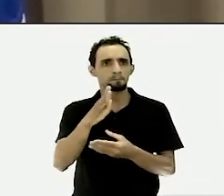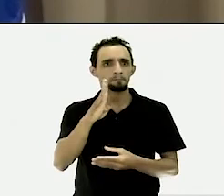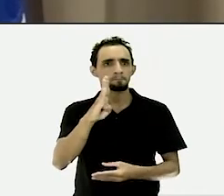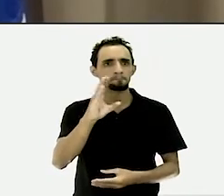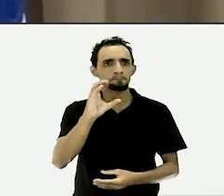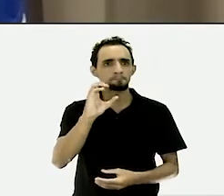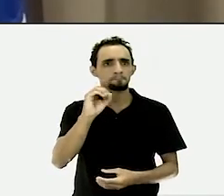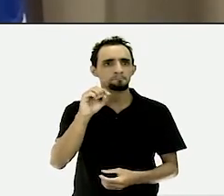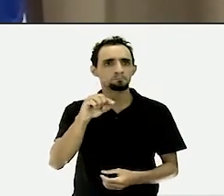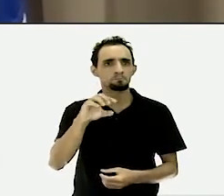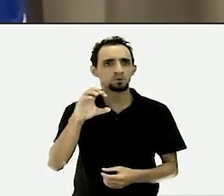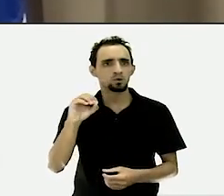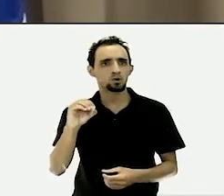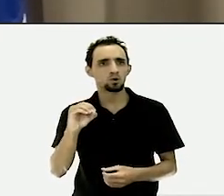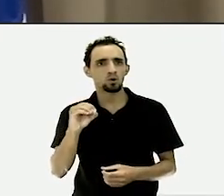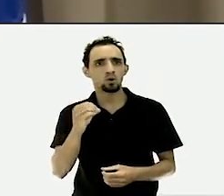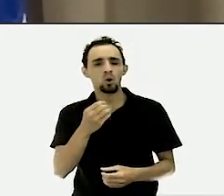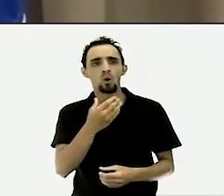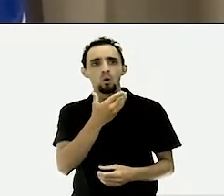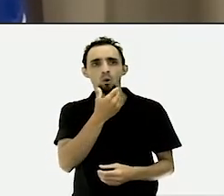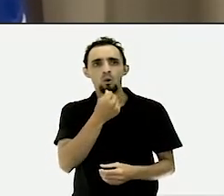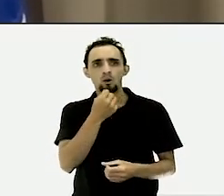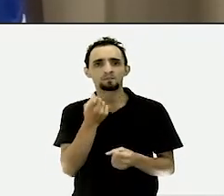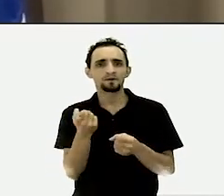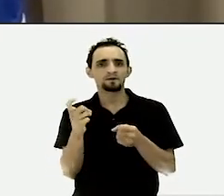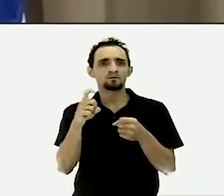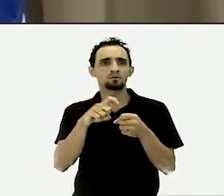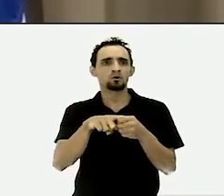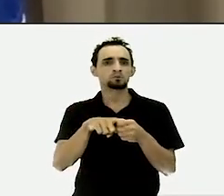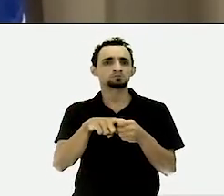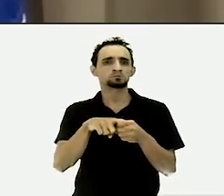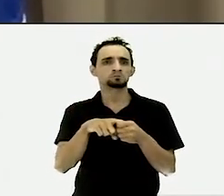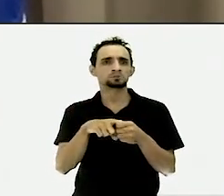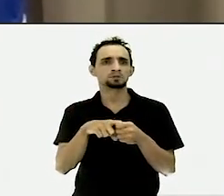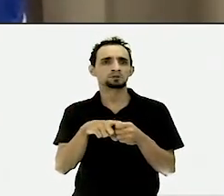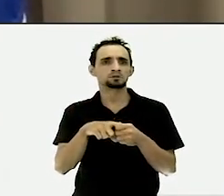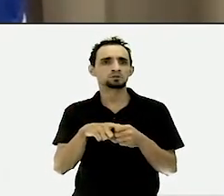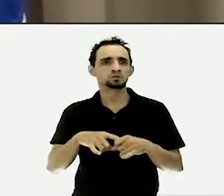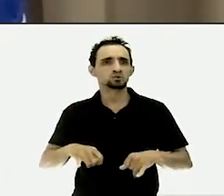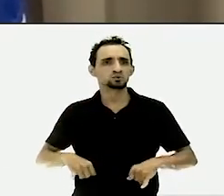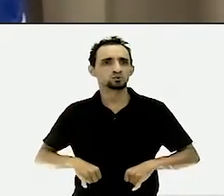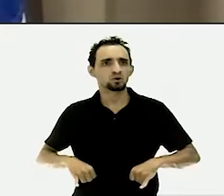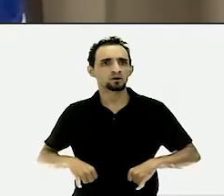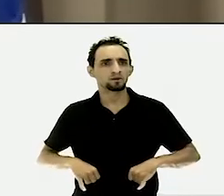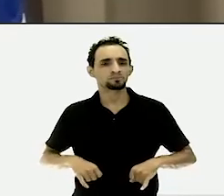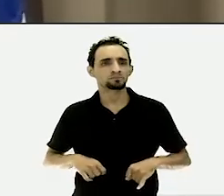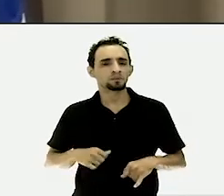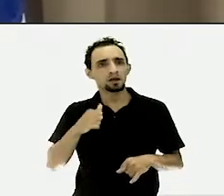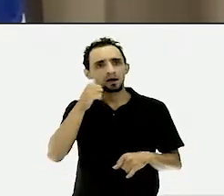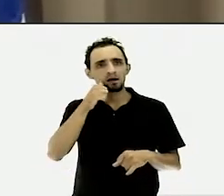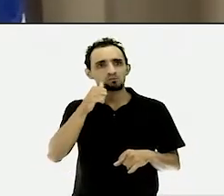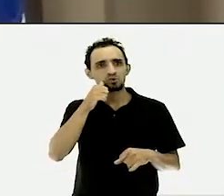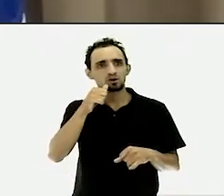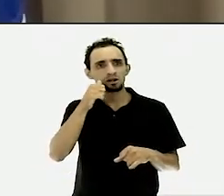todo arrependido, com aquela carinha de dó. Passa uns dias, lona. Aí ela vai lá, tira o BO da